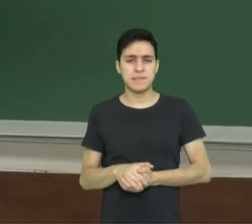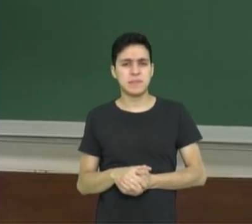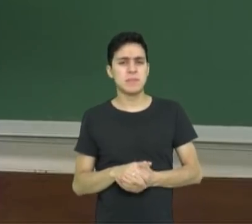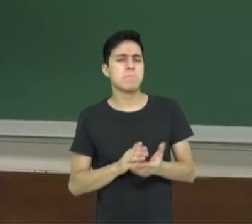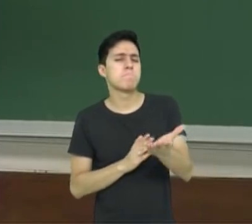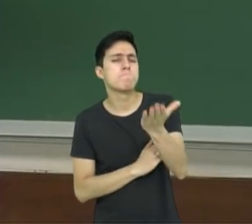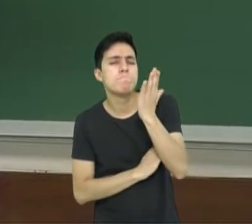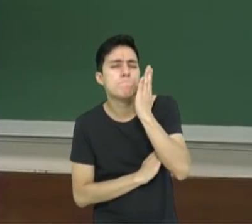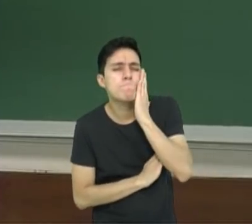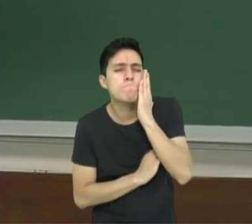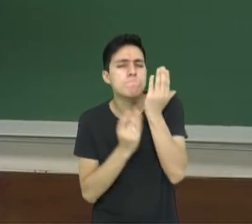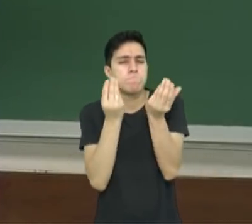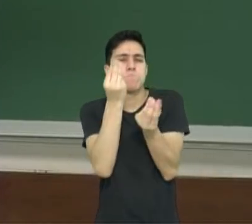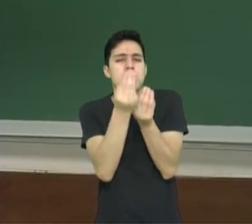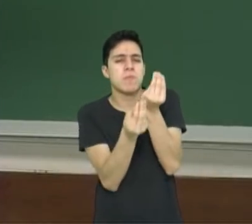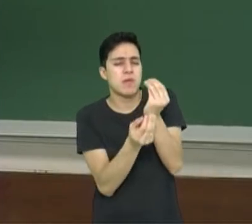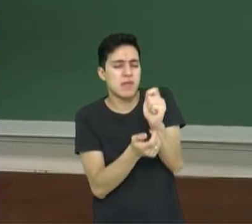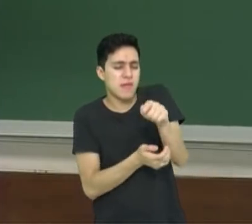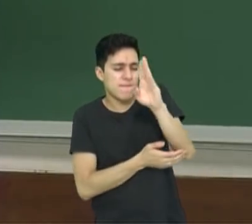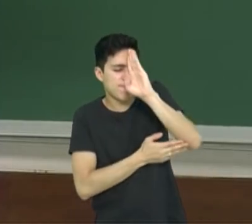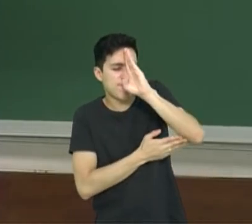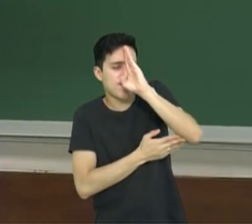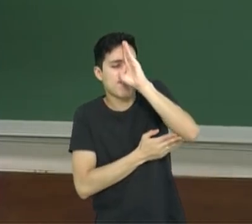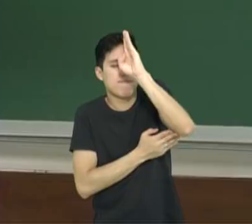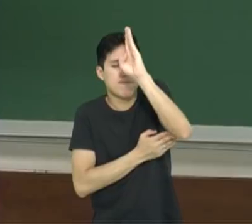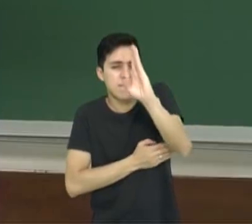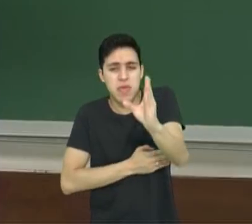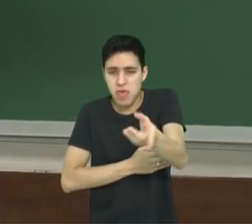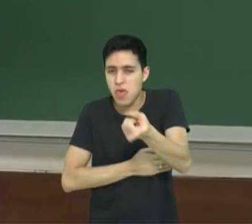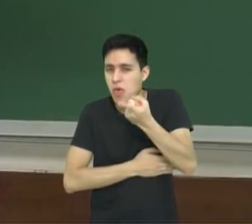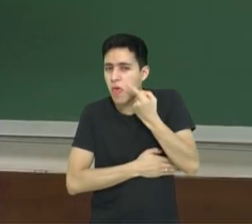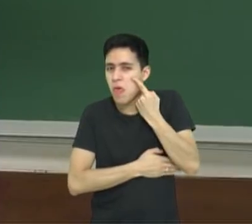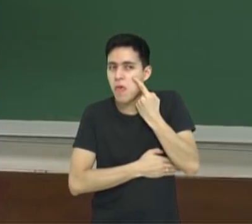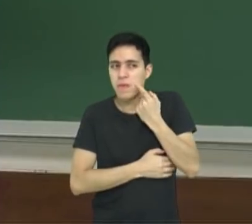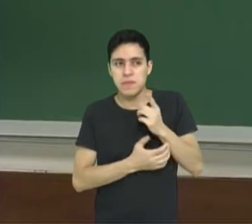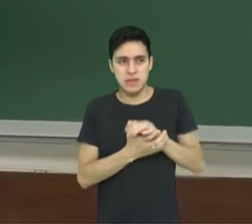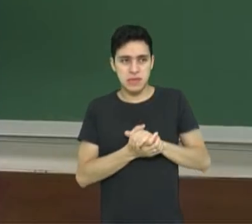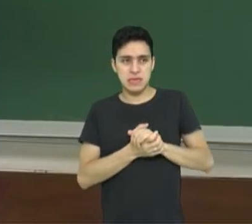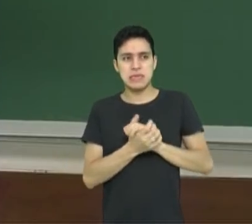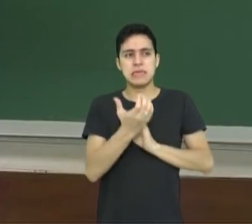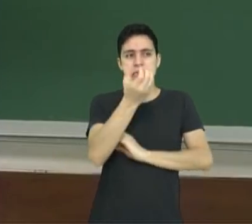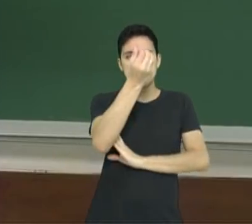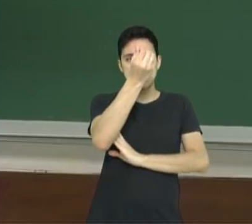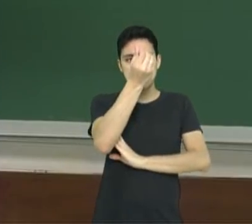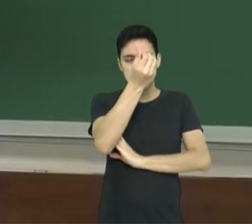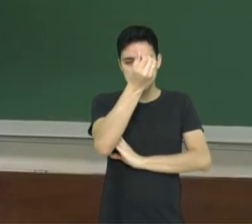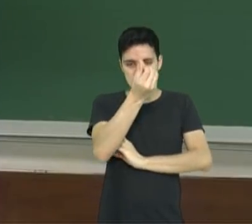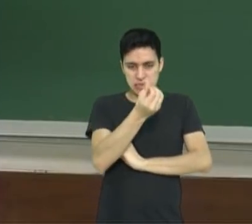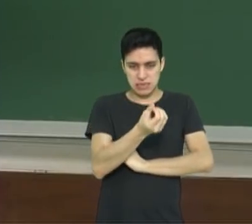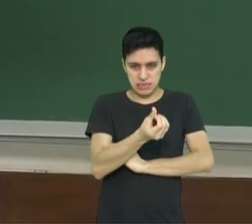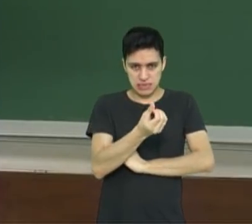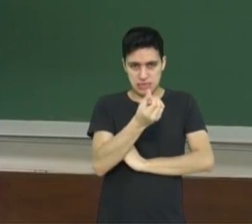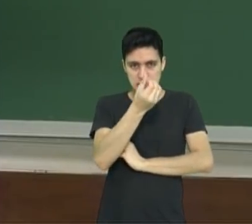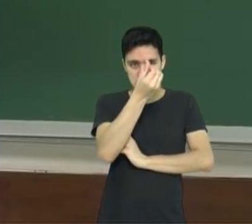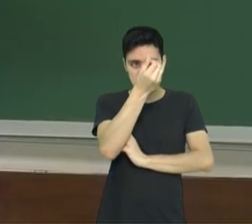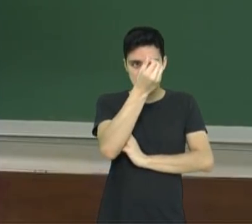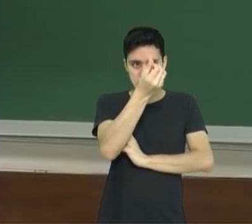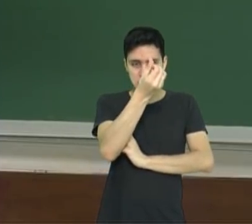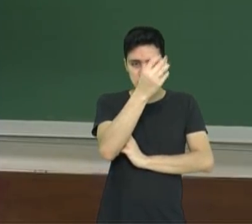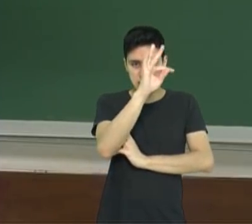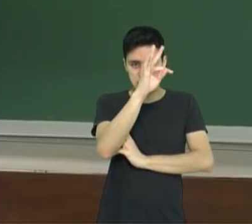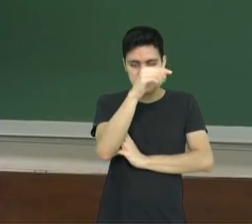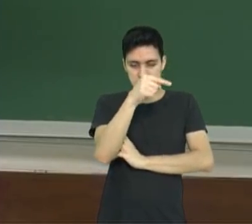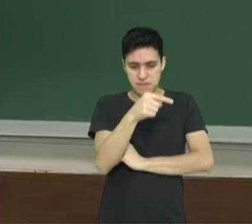Mas quer ver como você pode pular direto para essa linha? Vem comigo de volta, ó. 6T menos 6T,